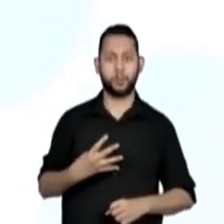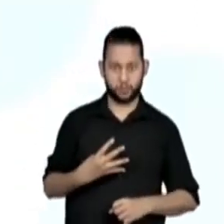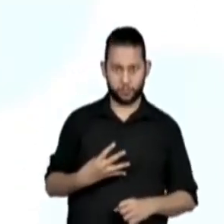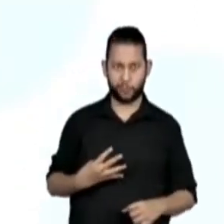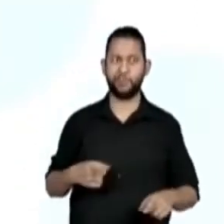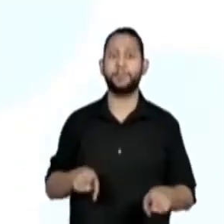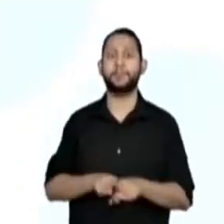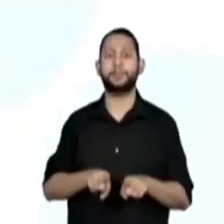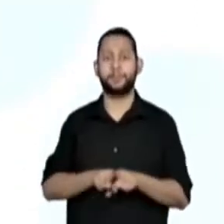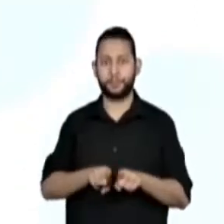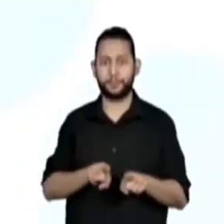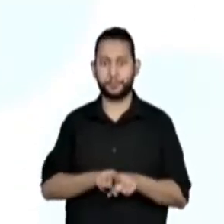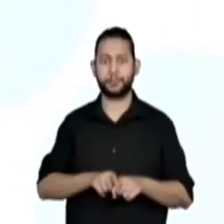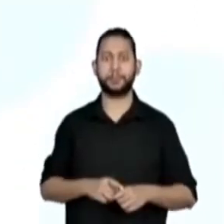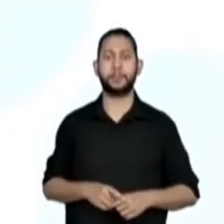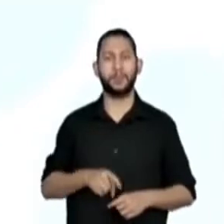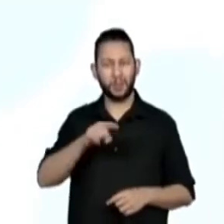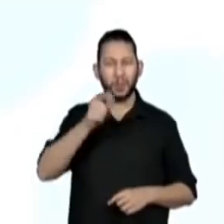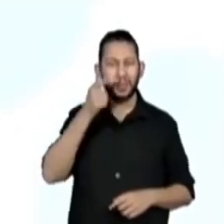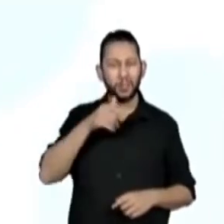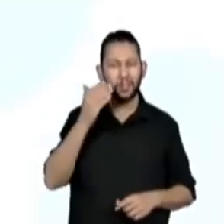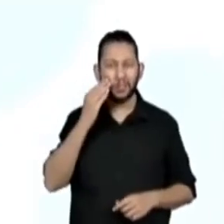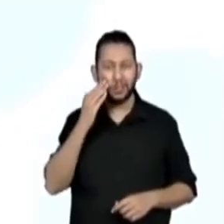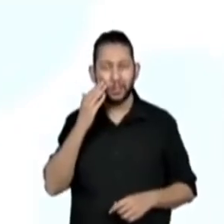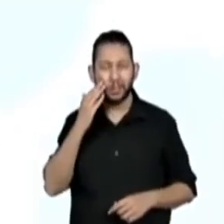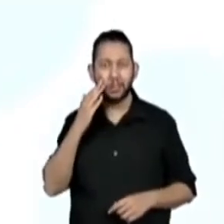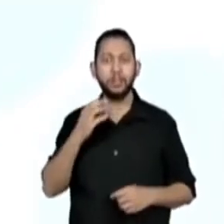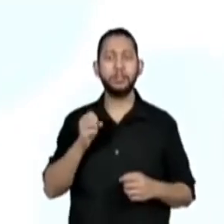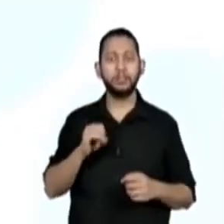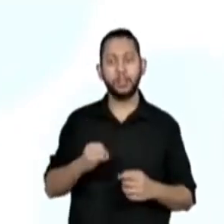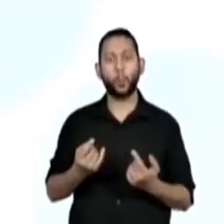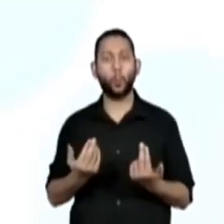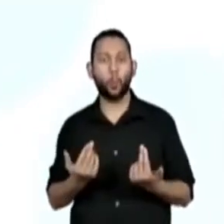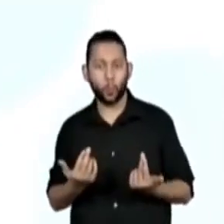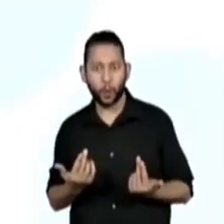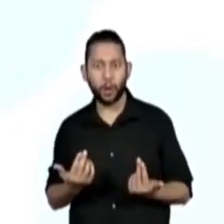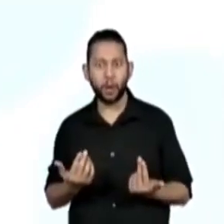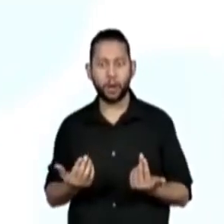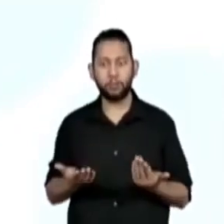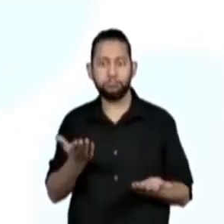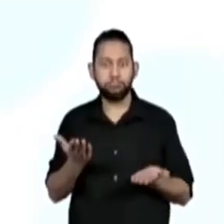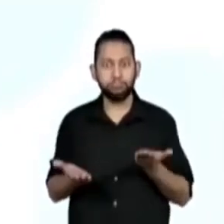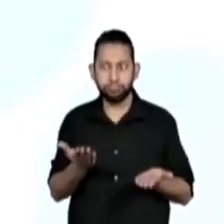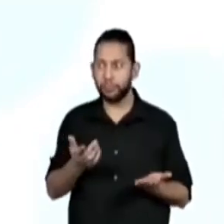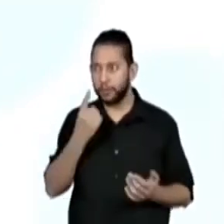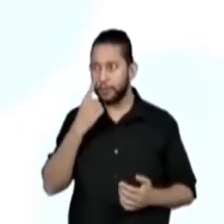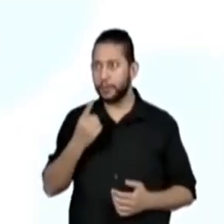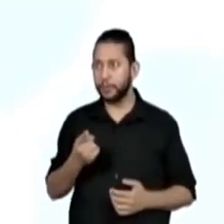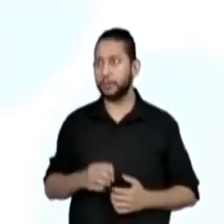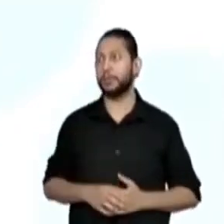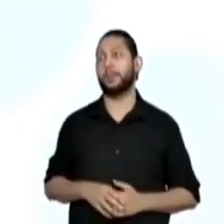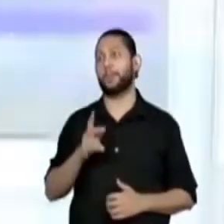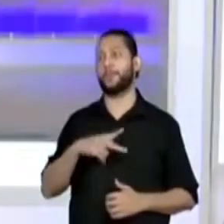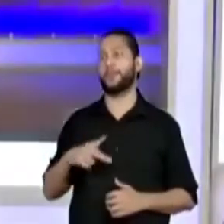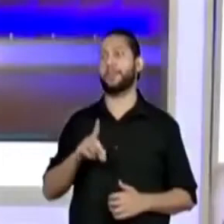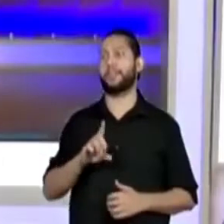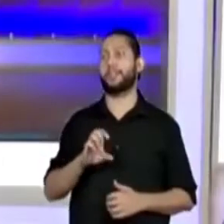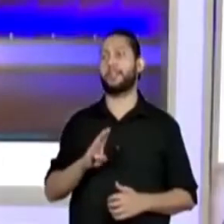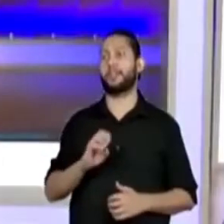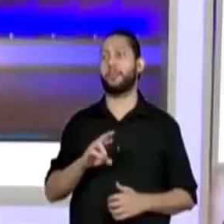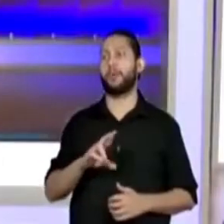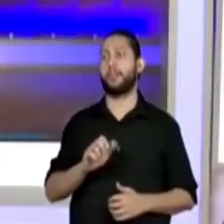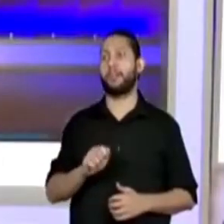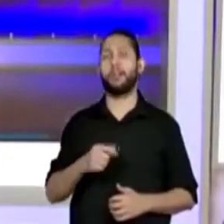também estão entendendo a relação de igualdade turma boa já colocaram ali pro Débora Brasil